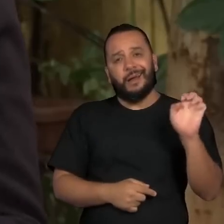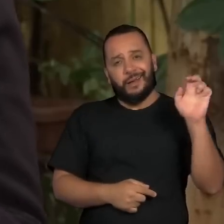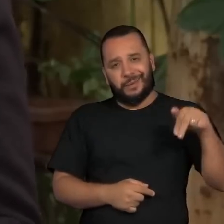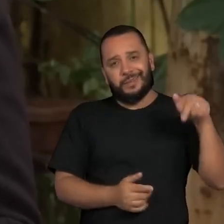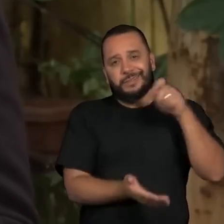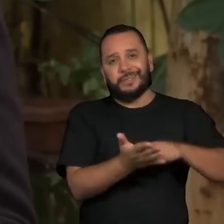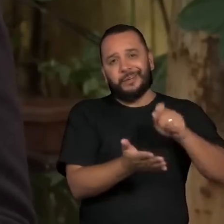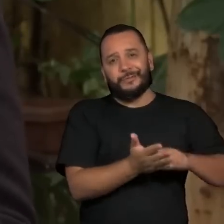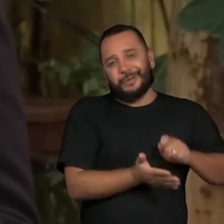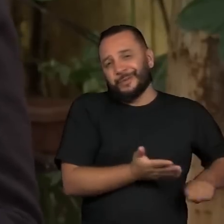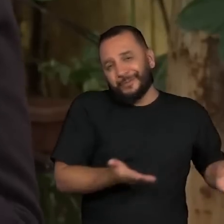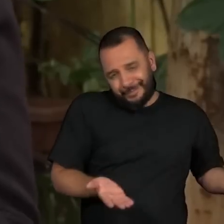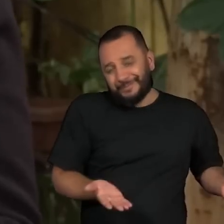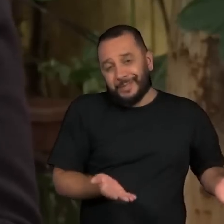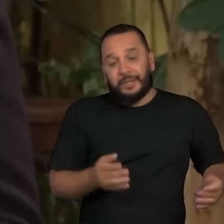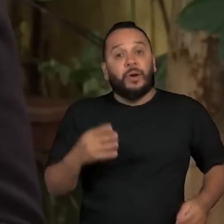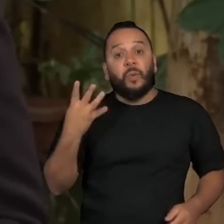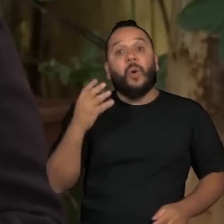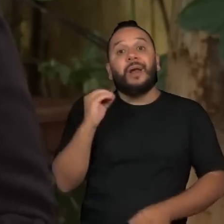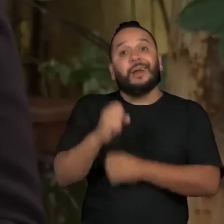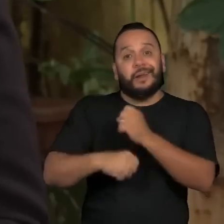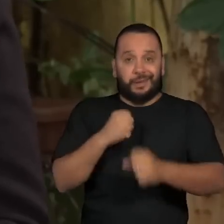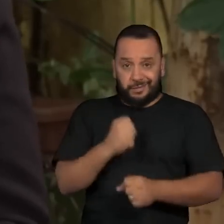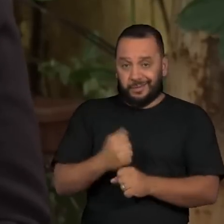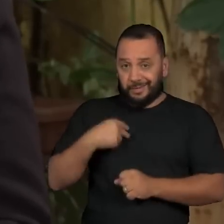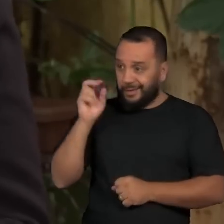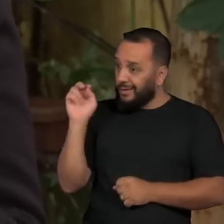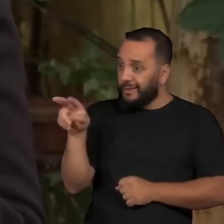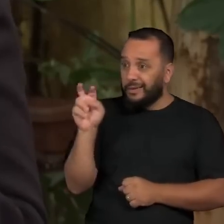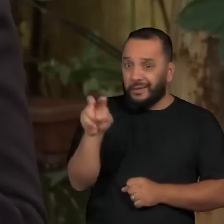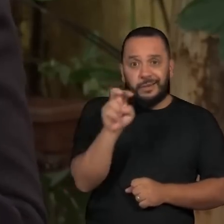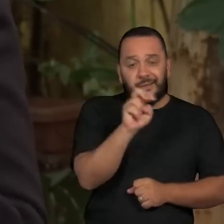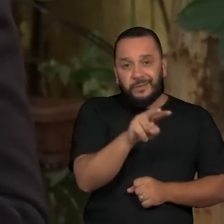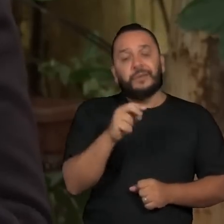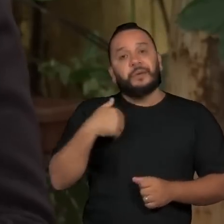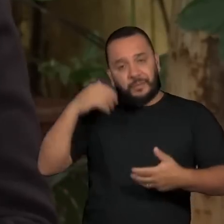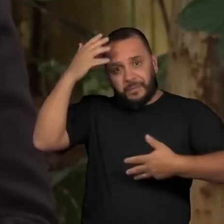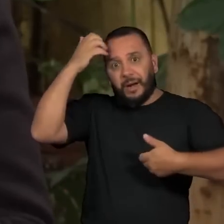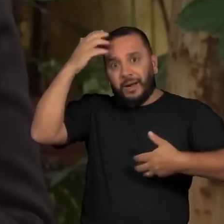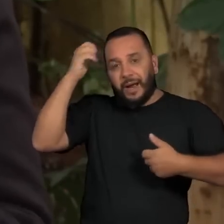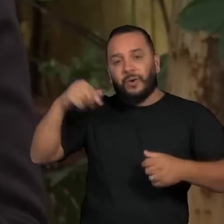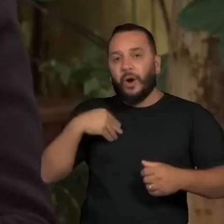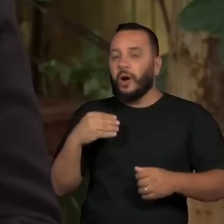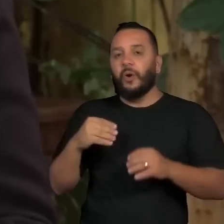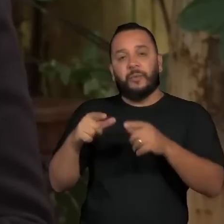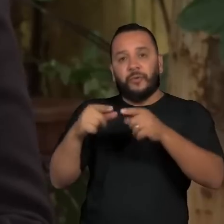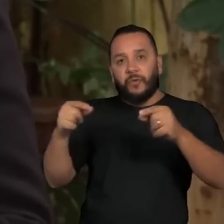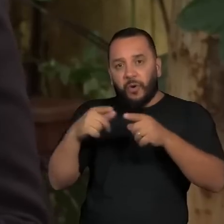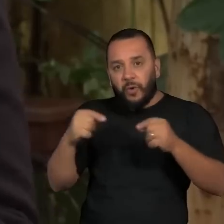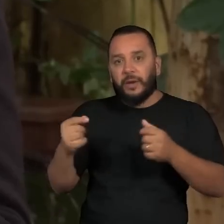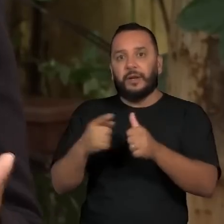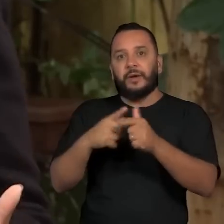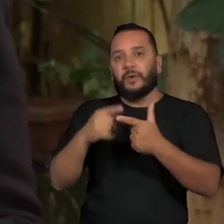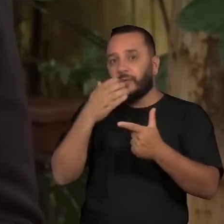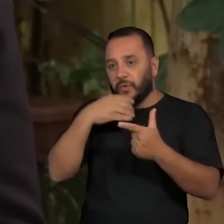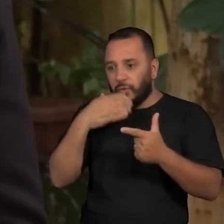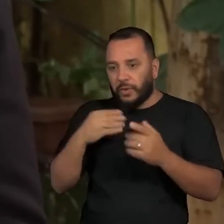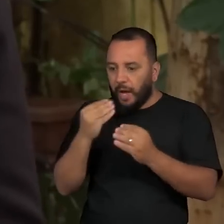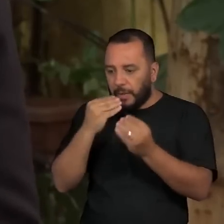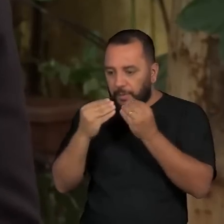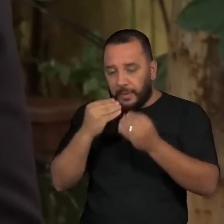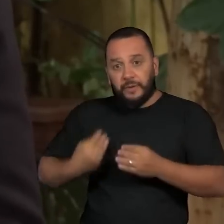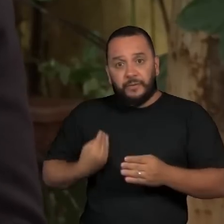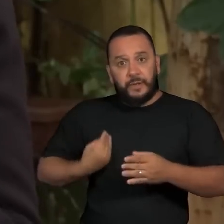de 4 décadas, ela testemunhou que essa espécie, que se alimenta de folhas e frutos, não só vive na